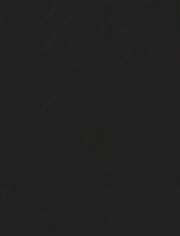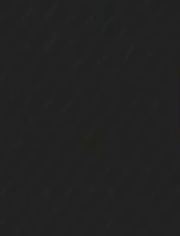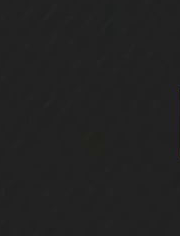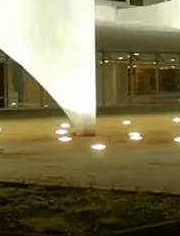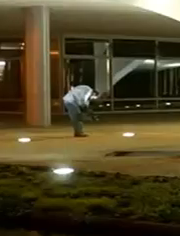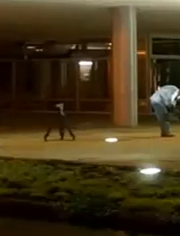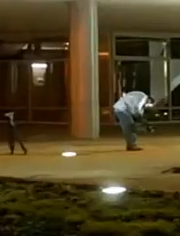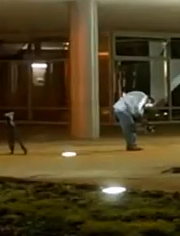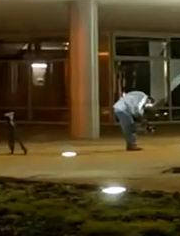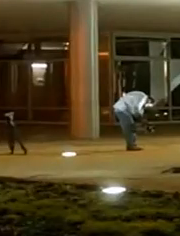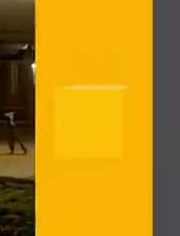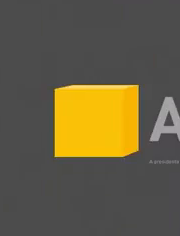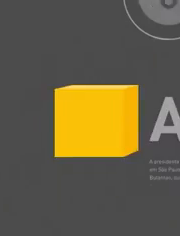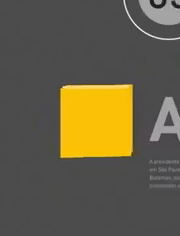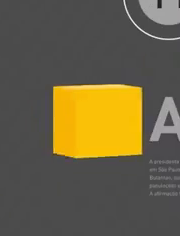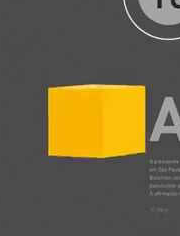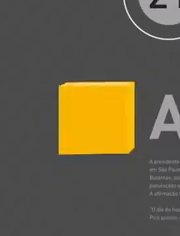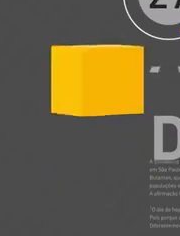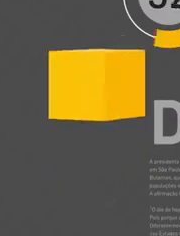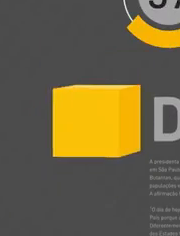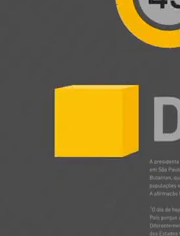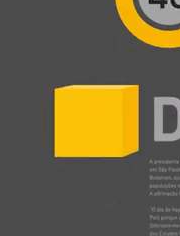E aí